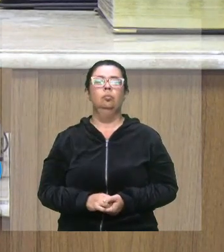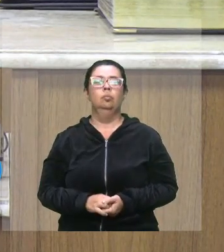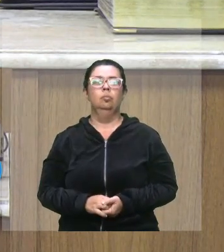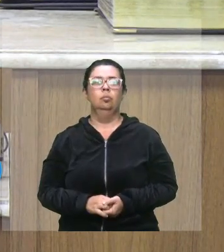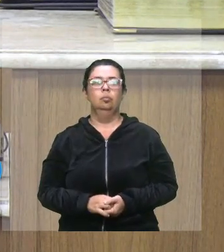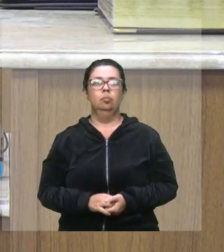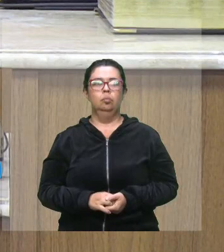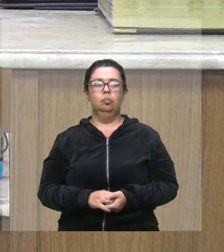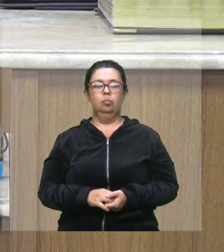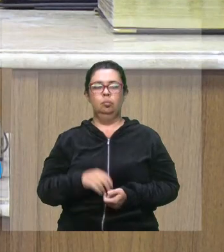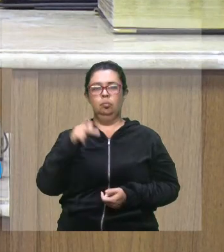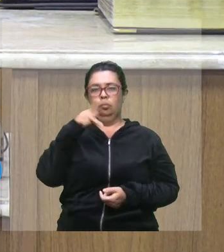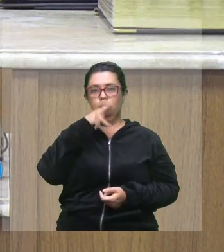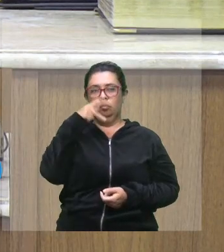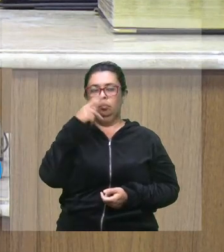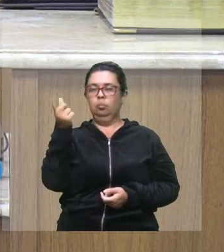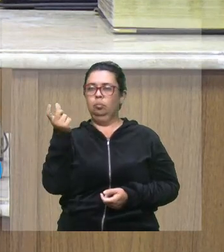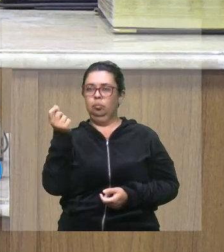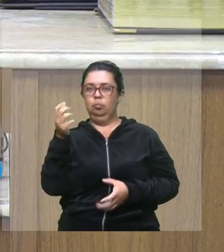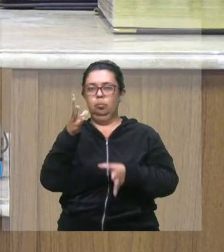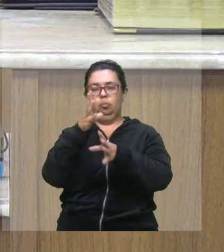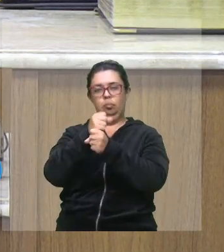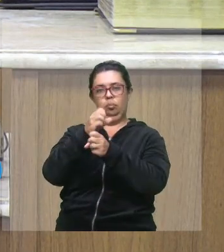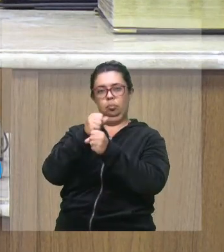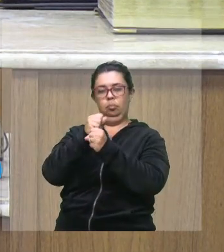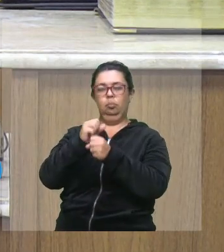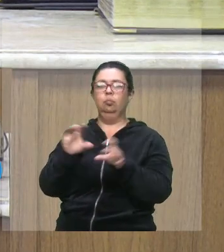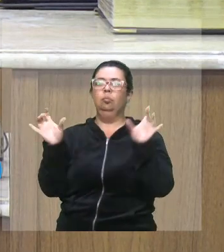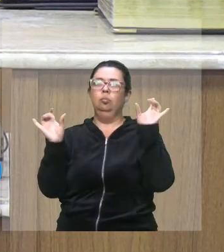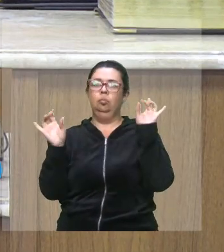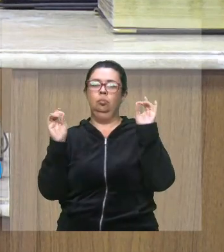9.351/2024, dispõe sobre a abertura de crédito adicional